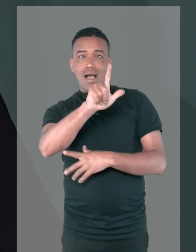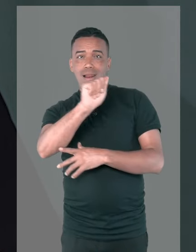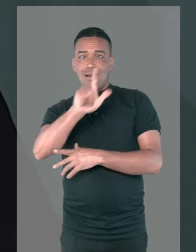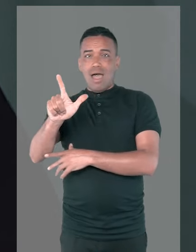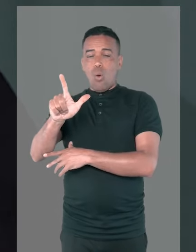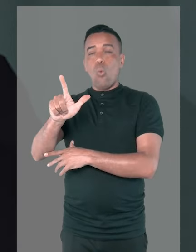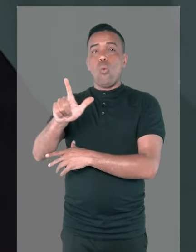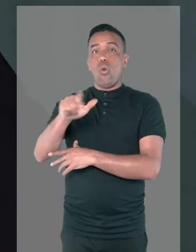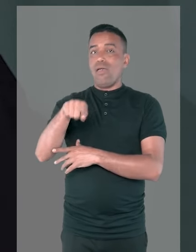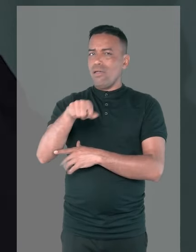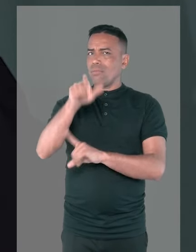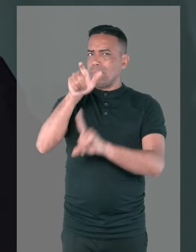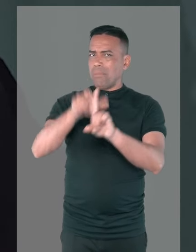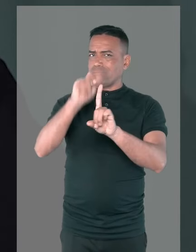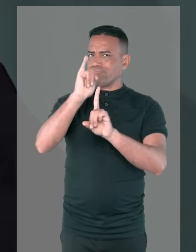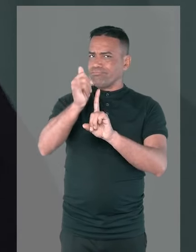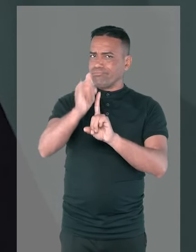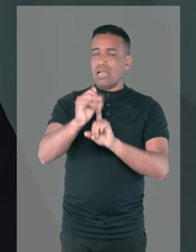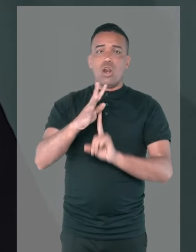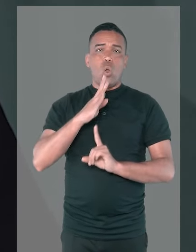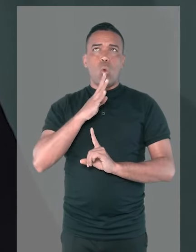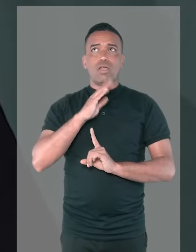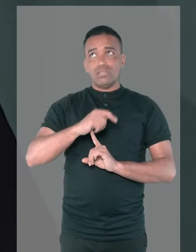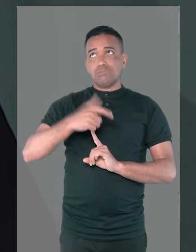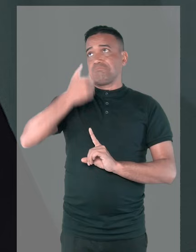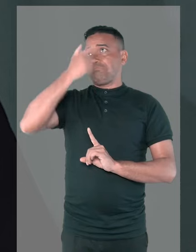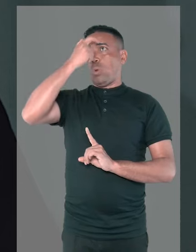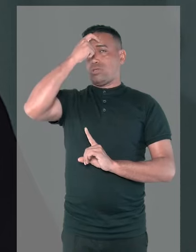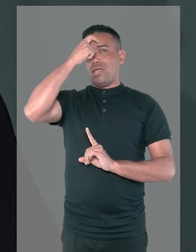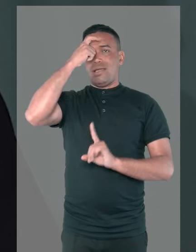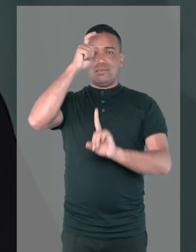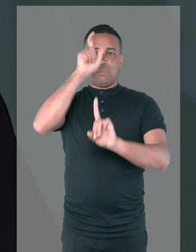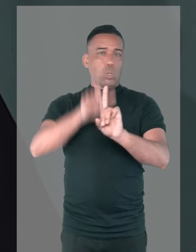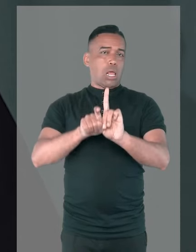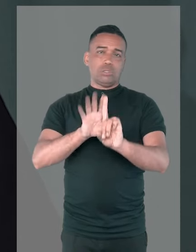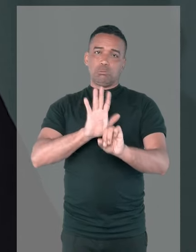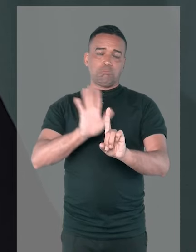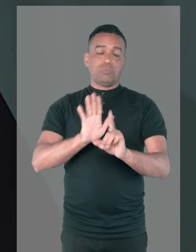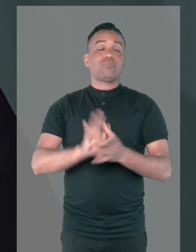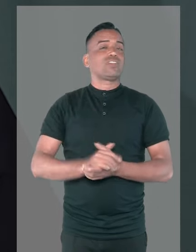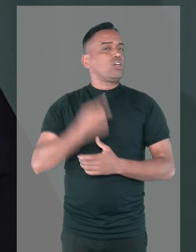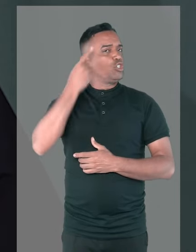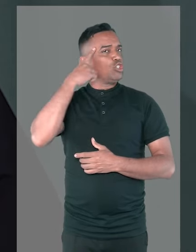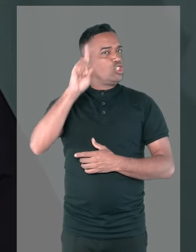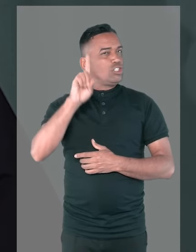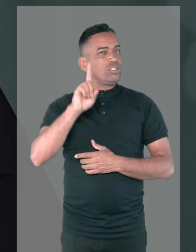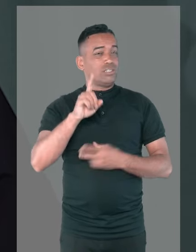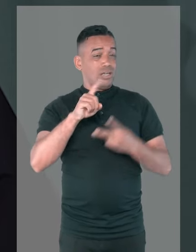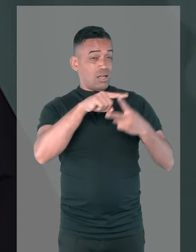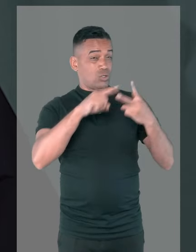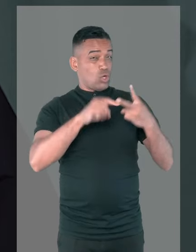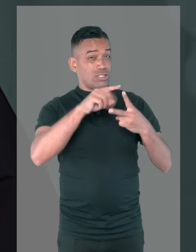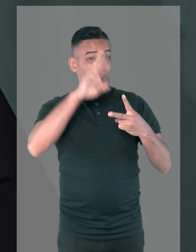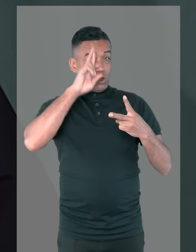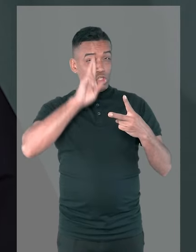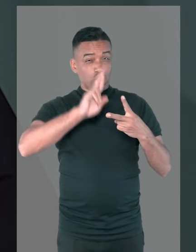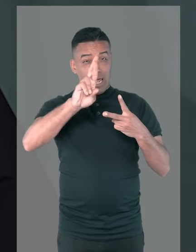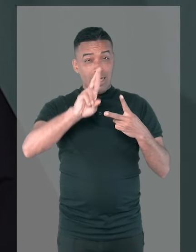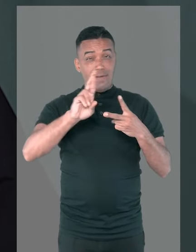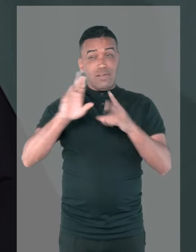Ahmed, embora a gente não conheça muito bem a consciência dele. Nesse dia, os irmãos patrões vão receber uma